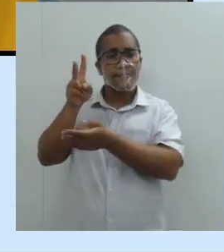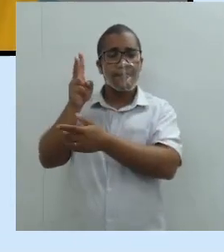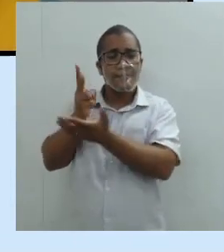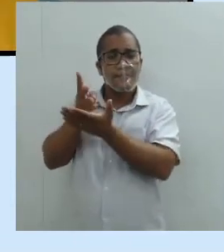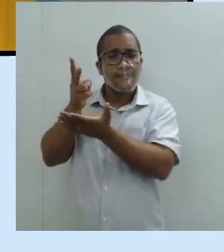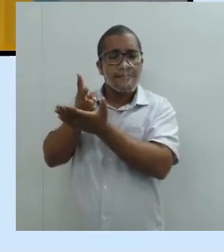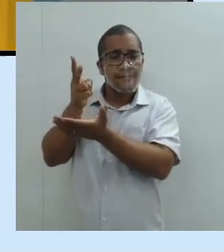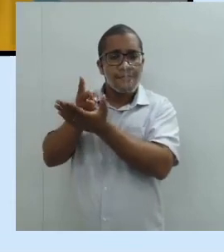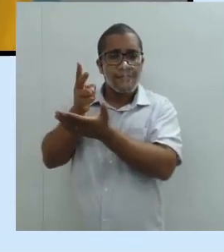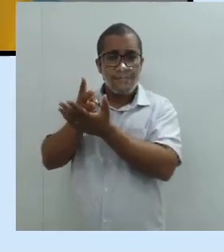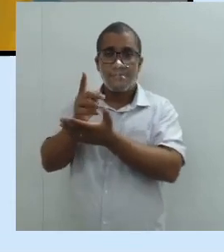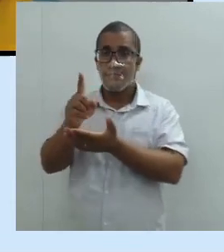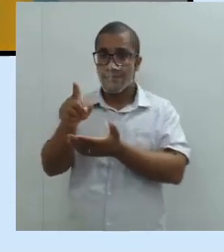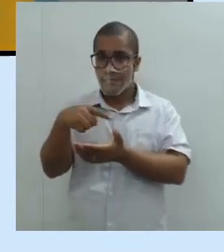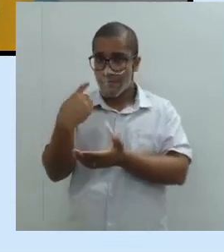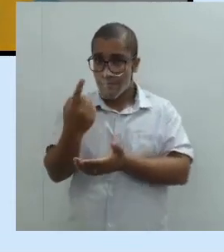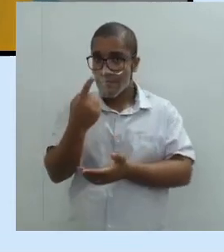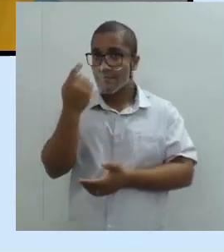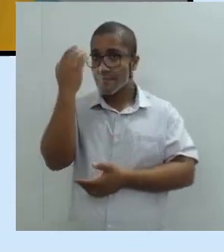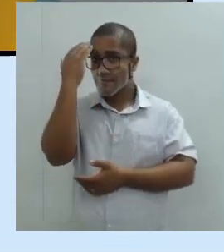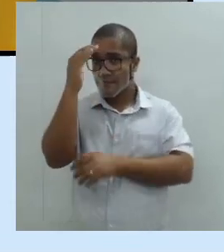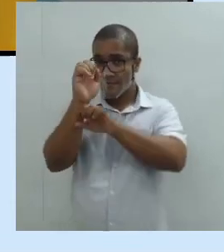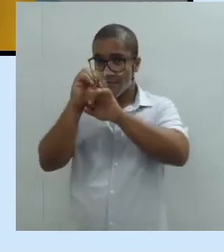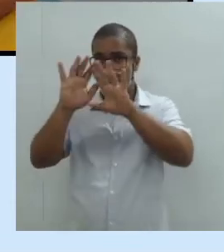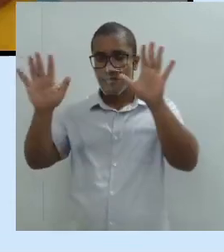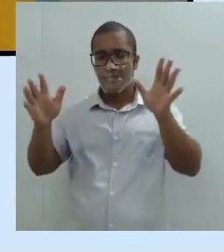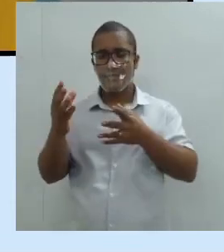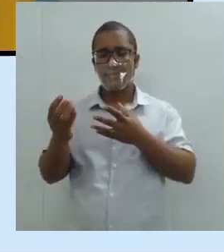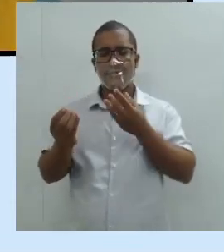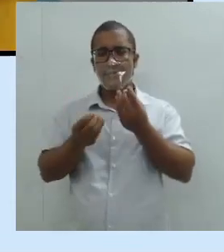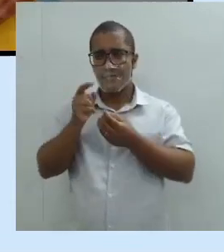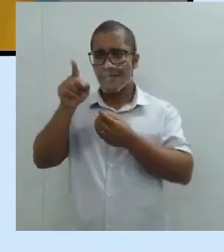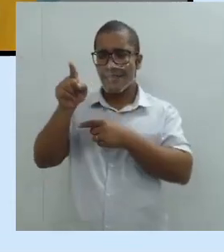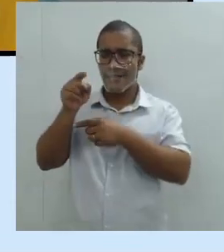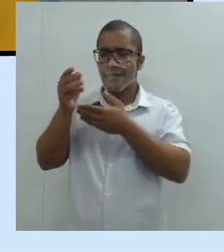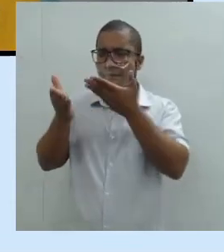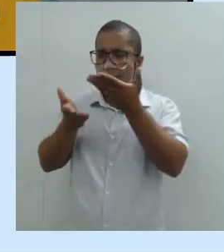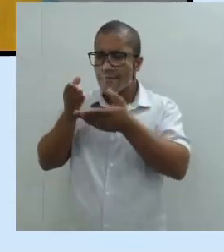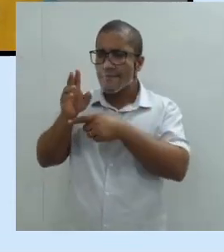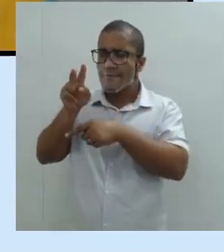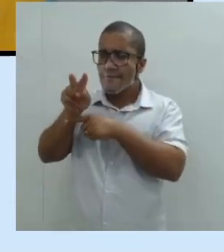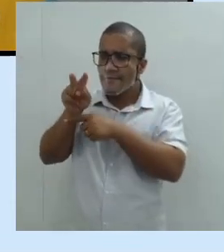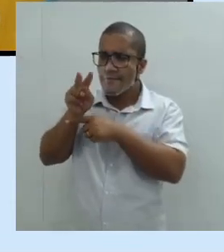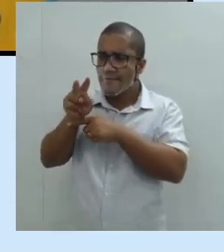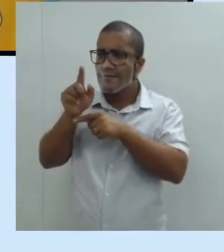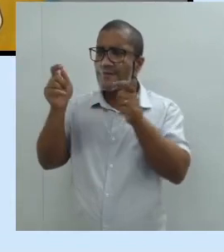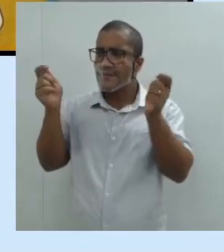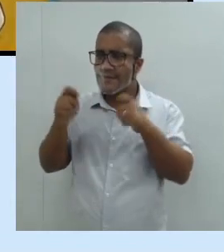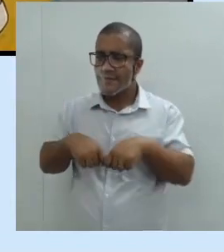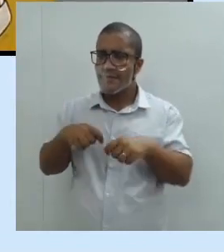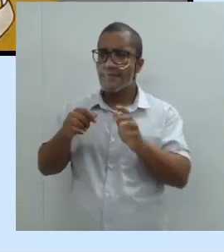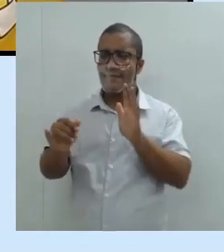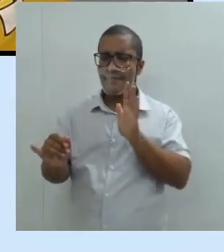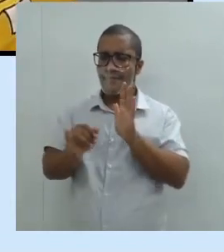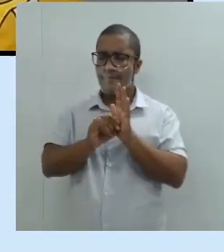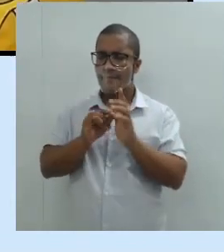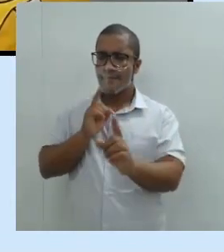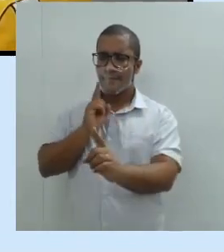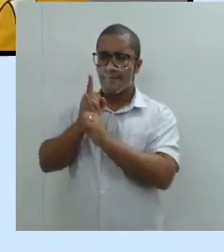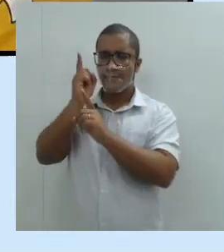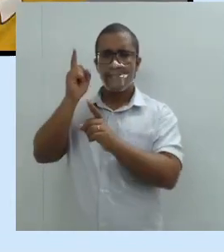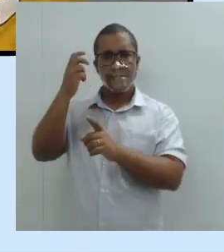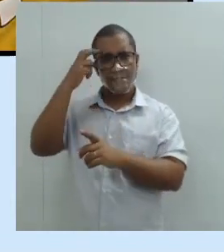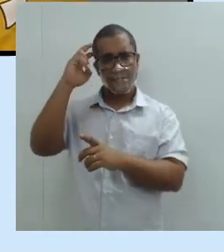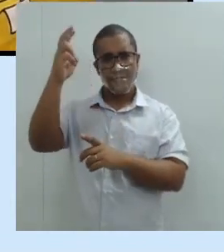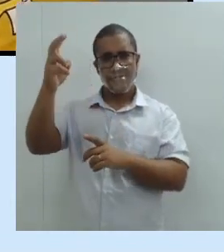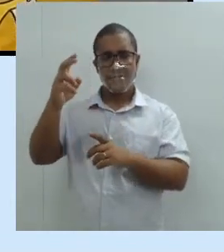gente entender o quanto é necessária a preservação desses lugares para a identificação da nossa cultura. Então, quando a